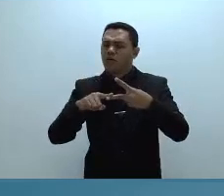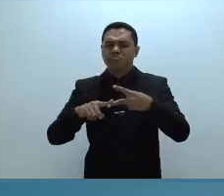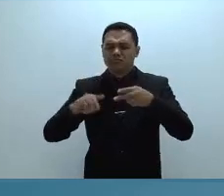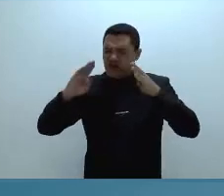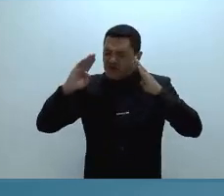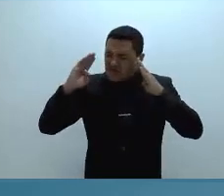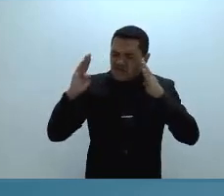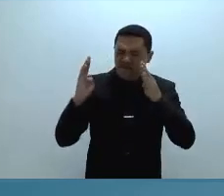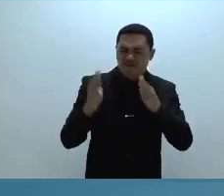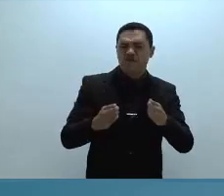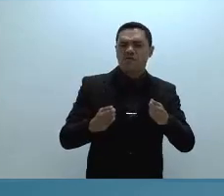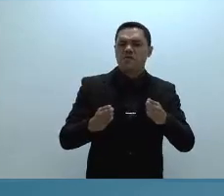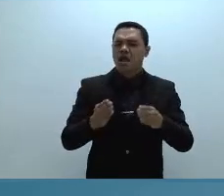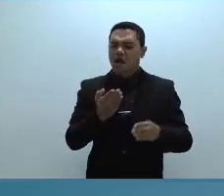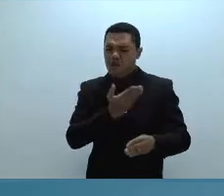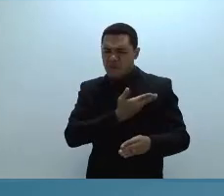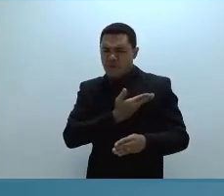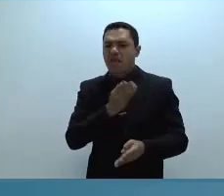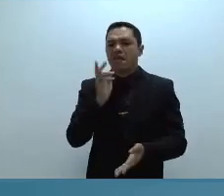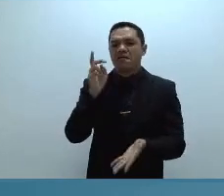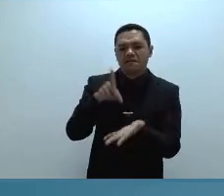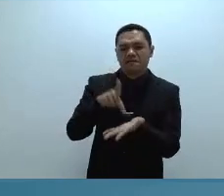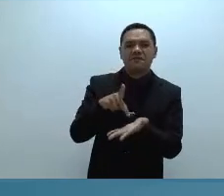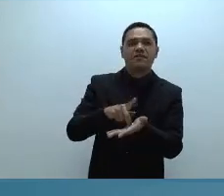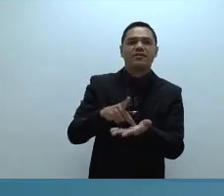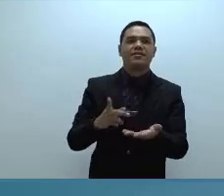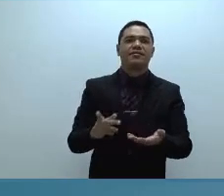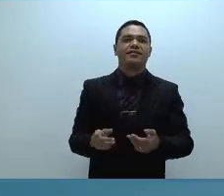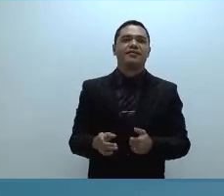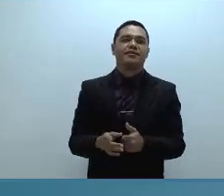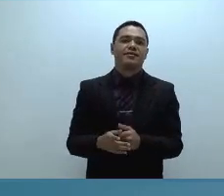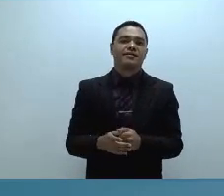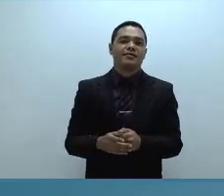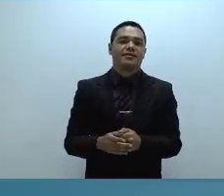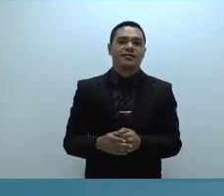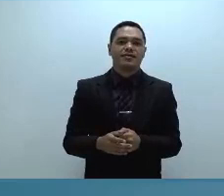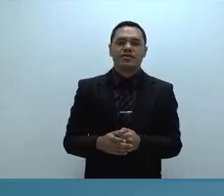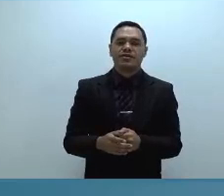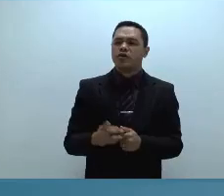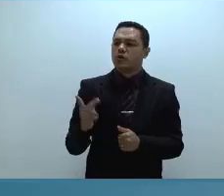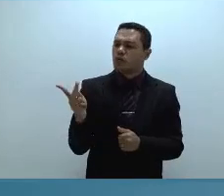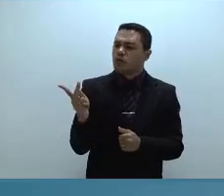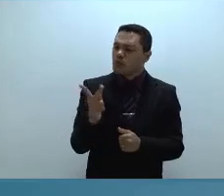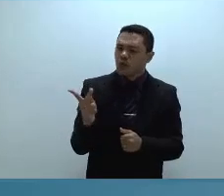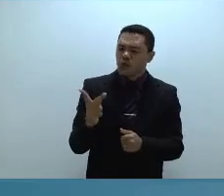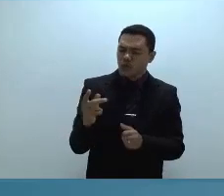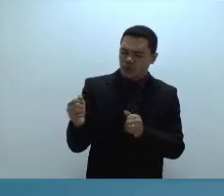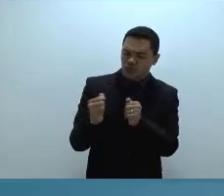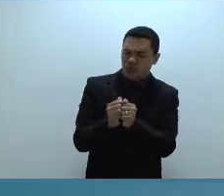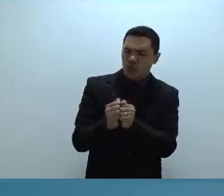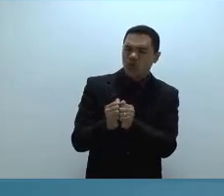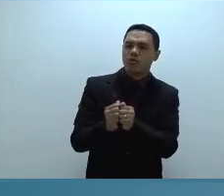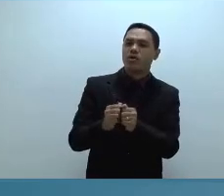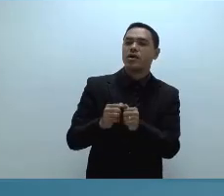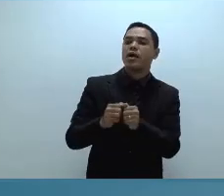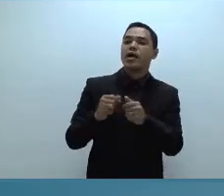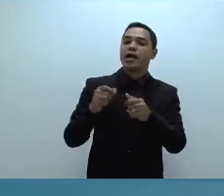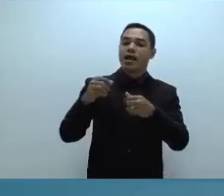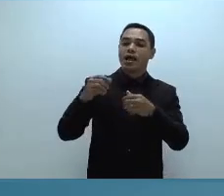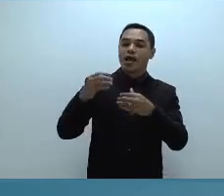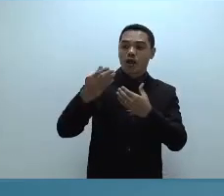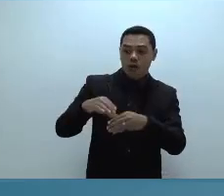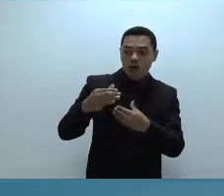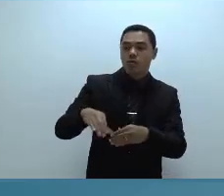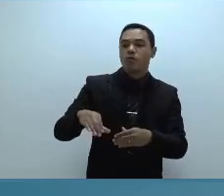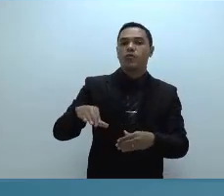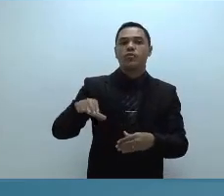no tribunal, temos contado com a participação de ambos. A Filomena já participou com ela no grupo integral, primeira turma de